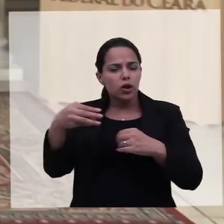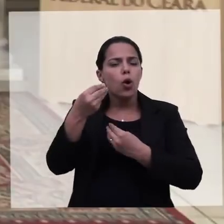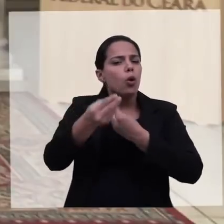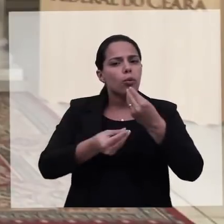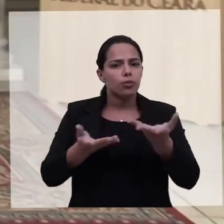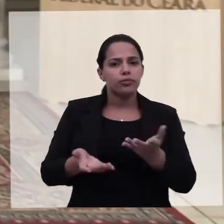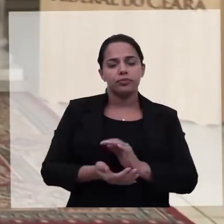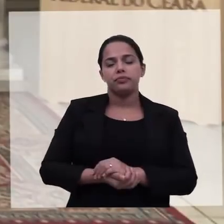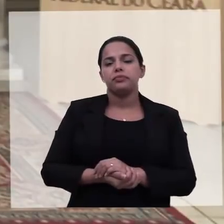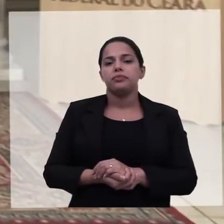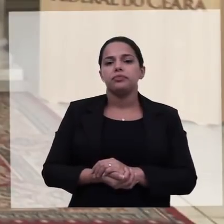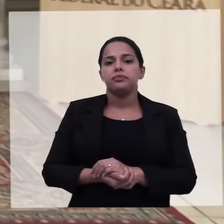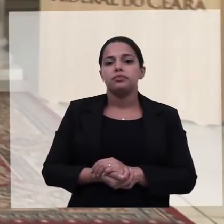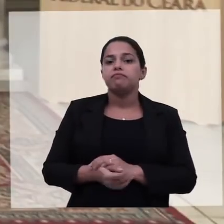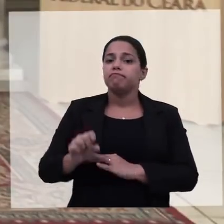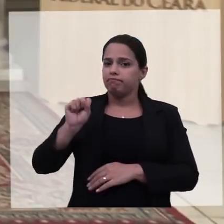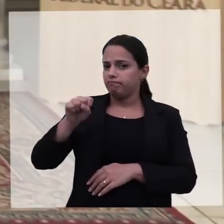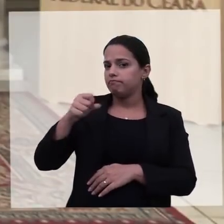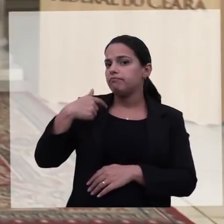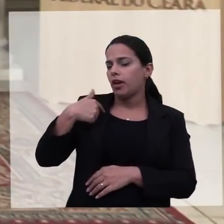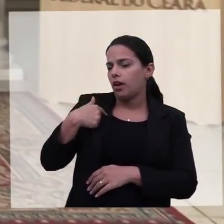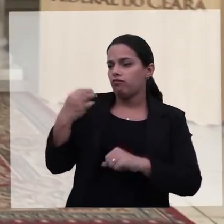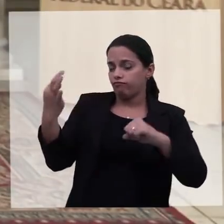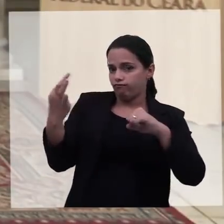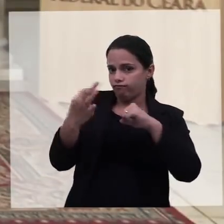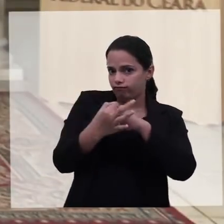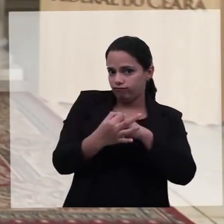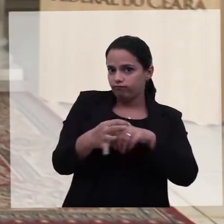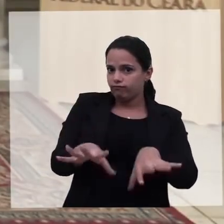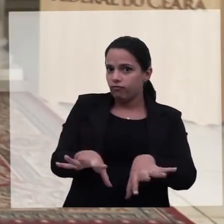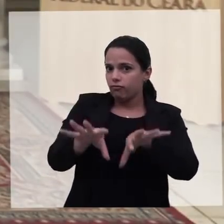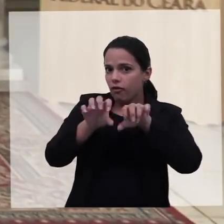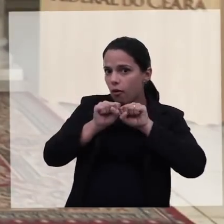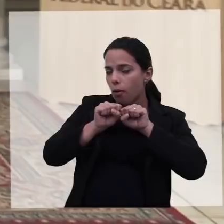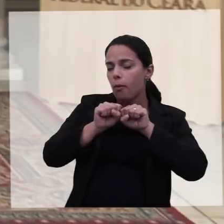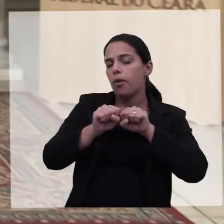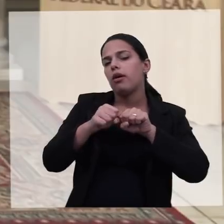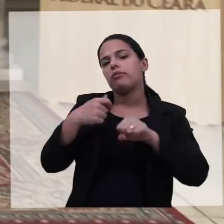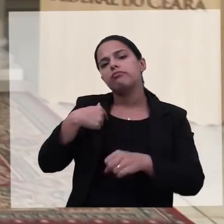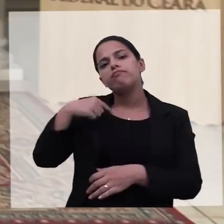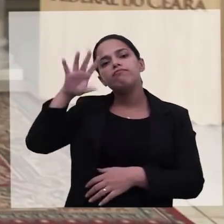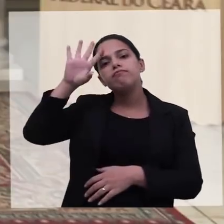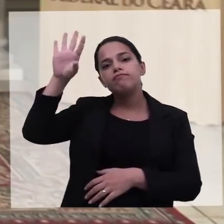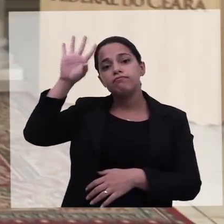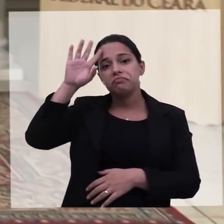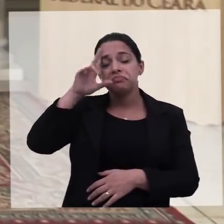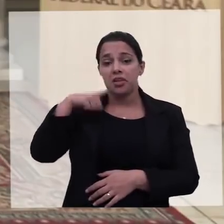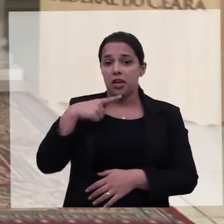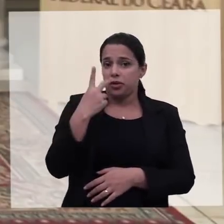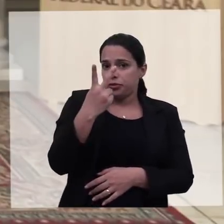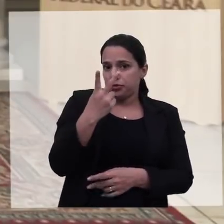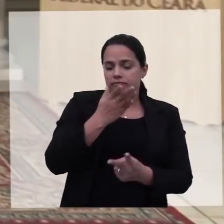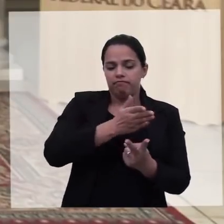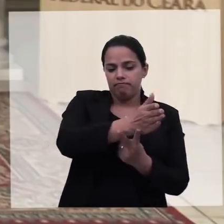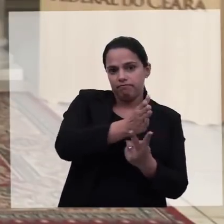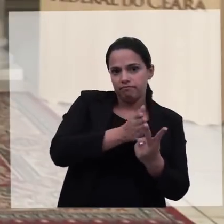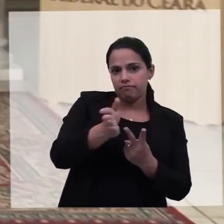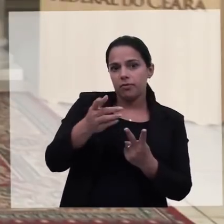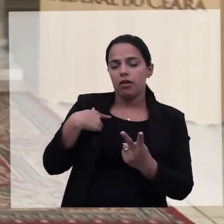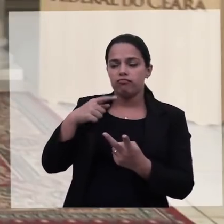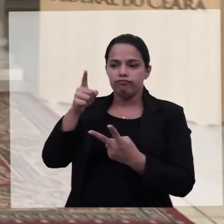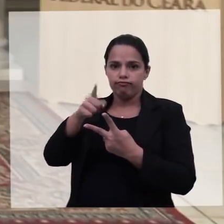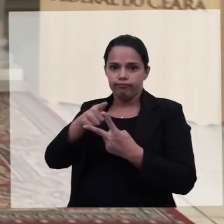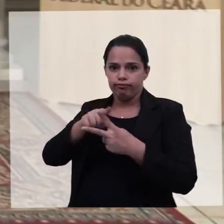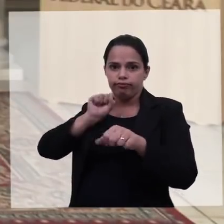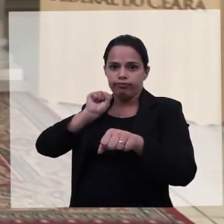Sim, exatamente isso, porque você, quando vai terminando a graduação, você vai ter 2 opções, cai